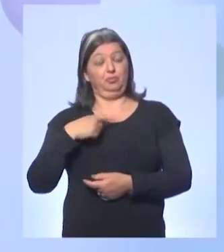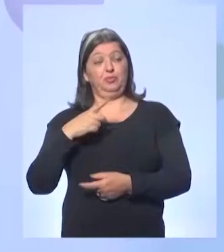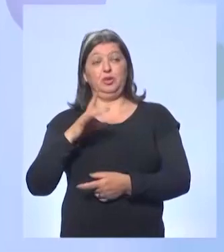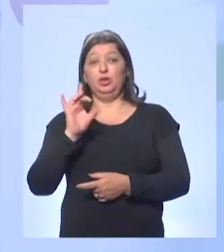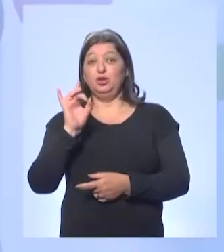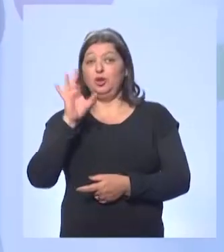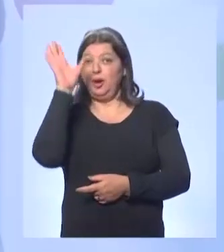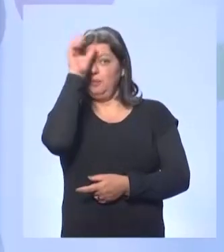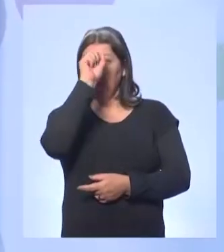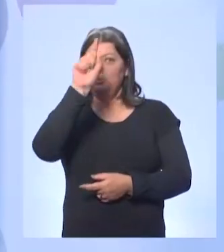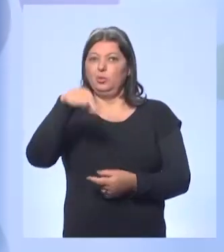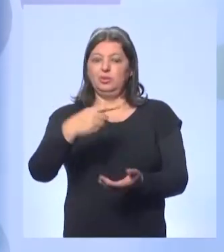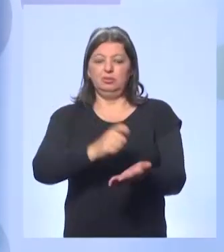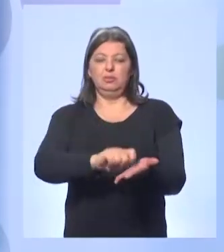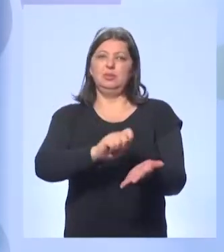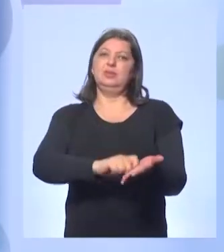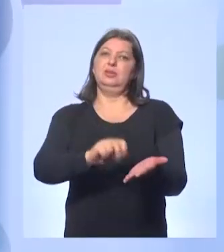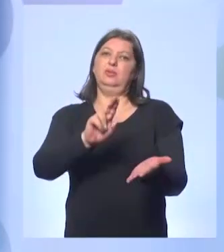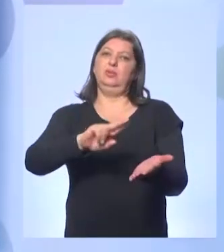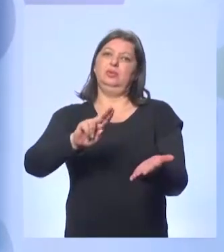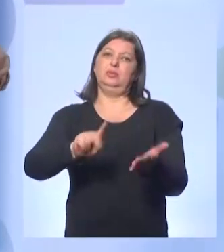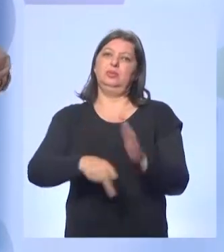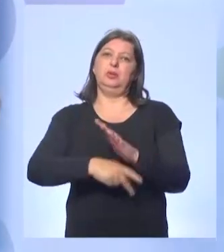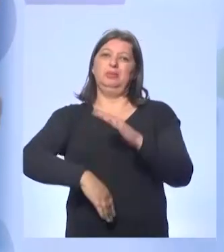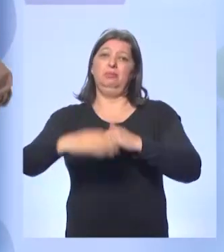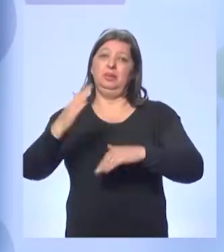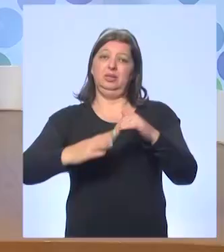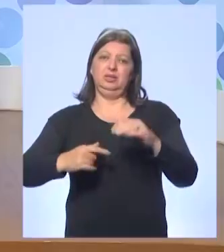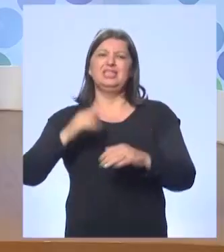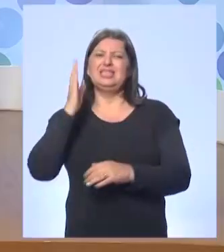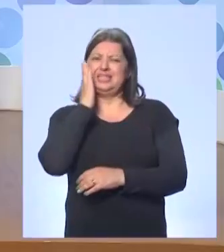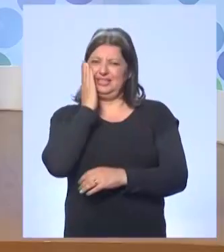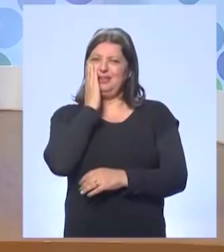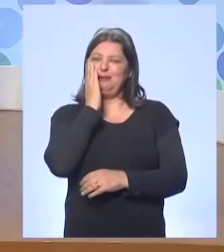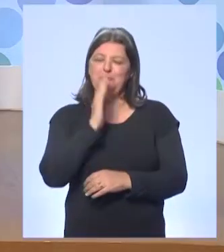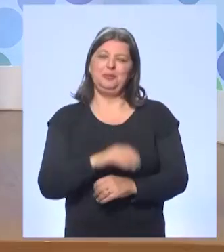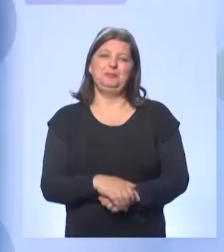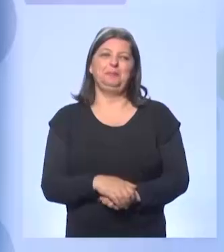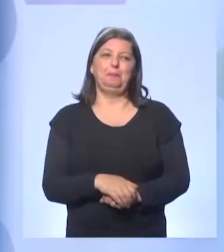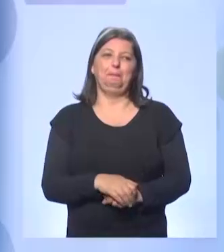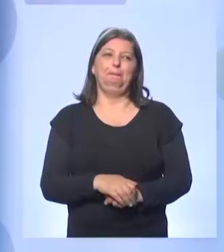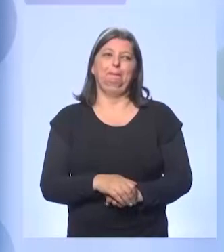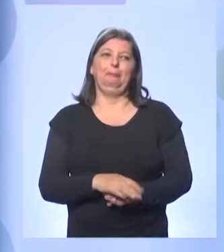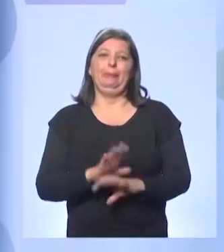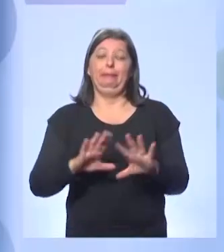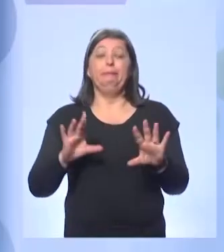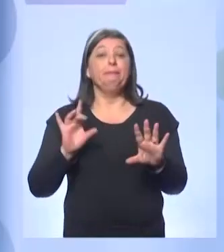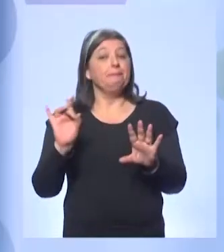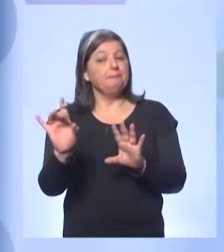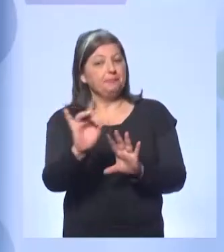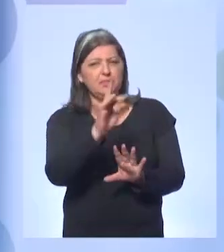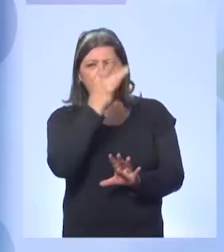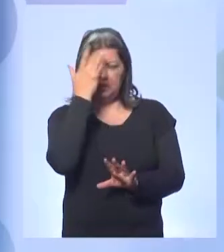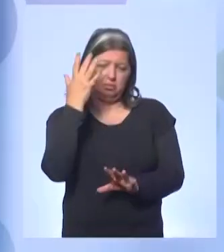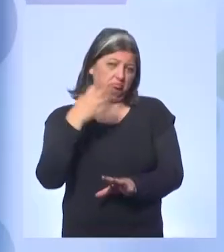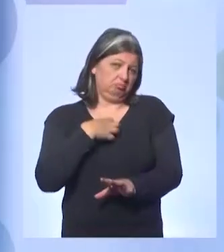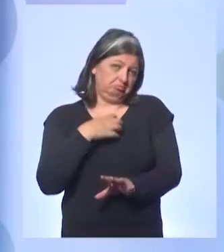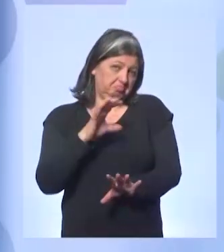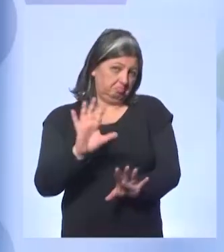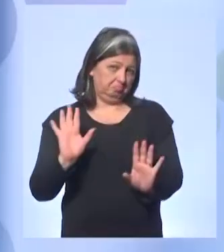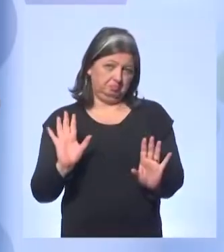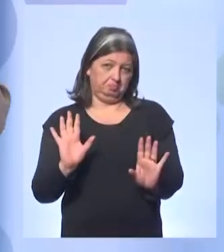quando eu escrevo. Eu tenho você sabe disso. Então, às vezes, também eu estou escrevendo. Então, cada um tem o seu jeito. Então,